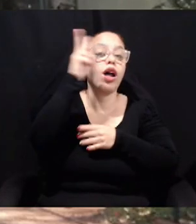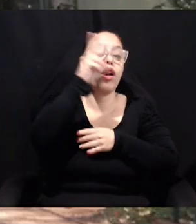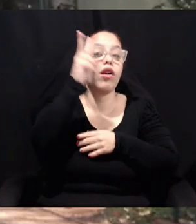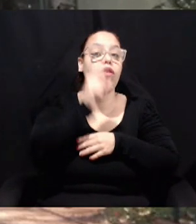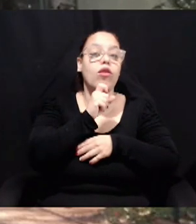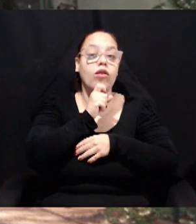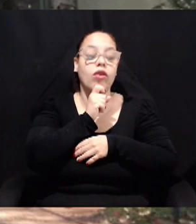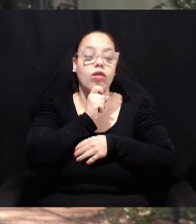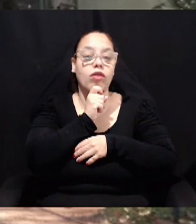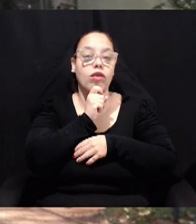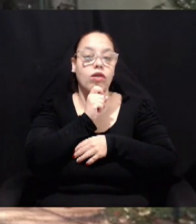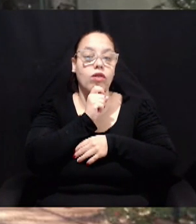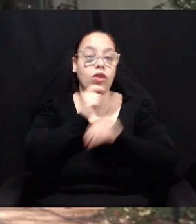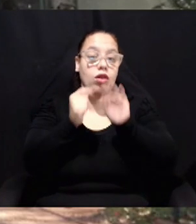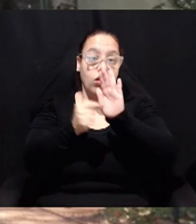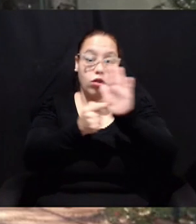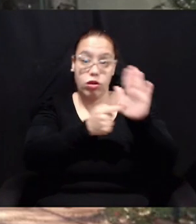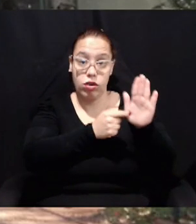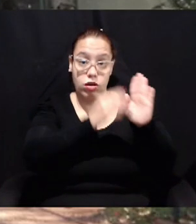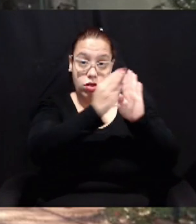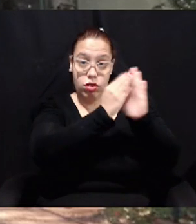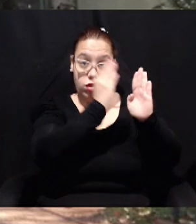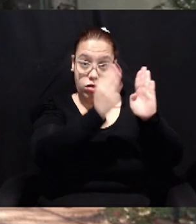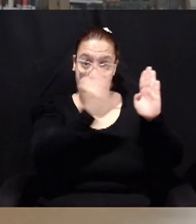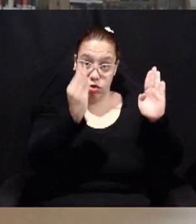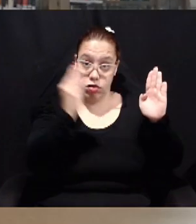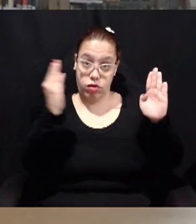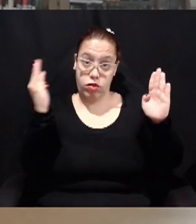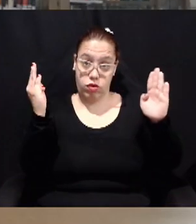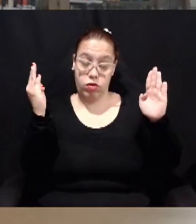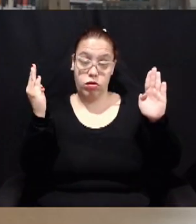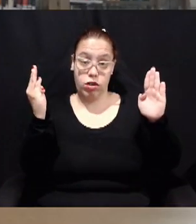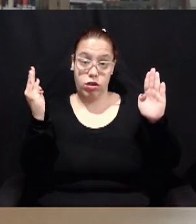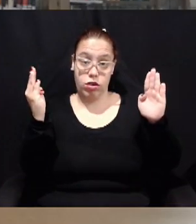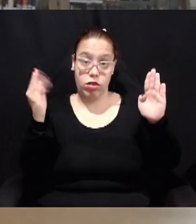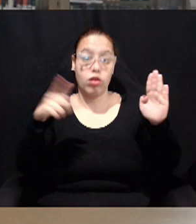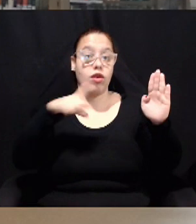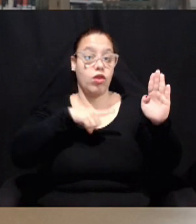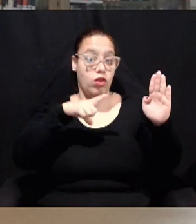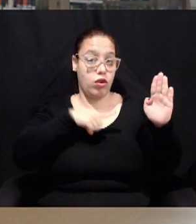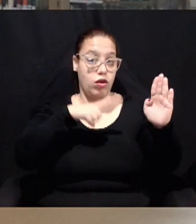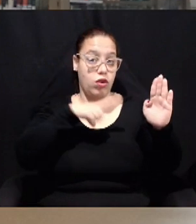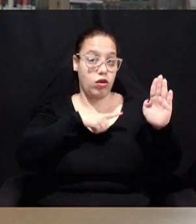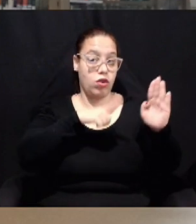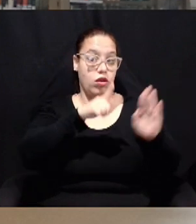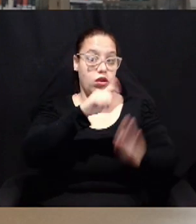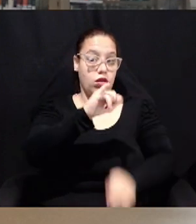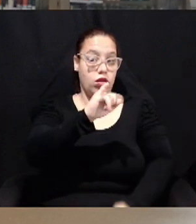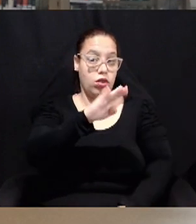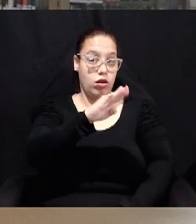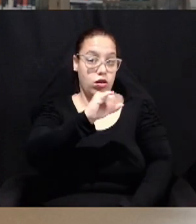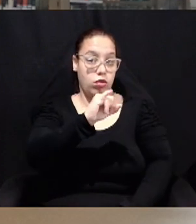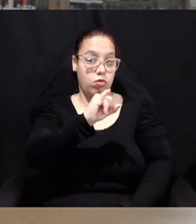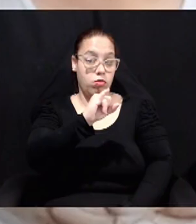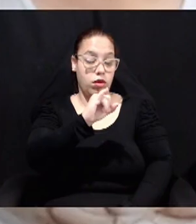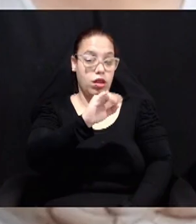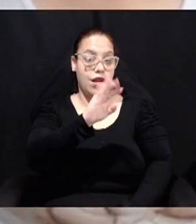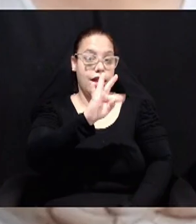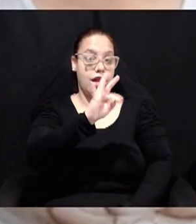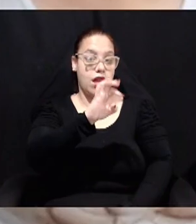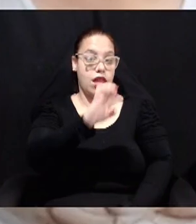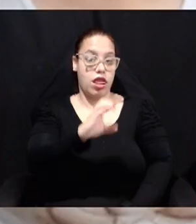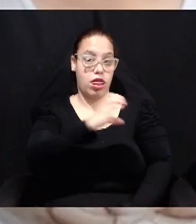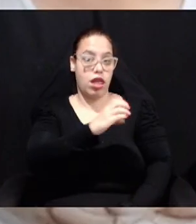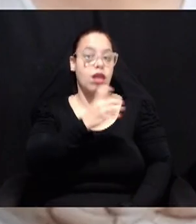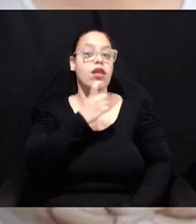uma exposição lá na Biblioteca Zin, que é importante lembrar também que a gente tem uma biblioteca incrível aqui em Campinas, sim, né? E para quem não conhece, tem que